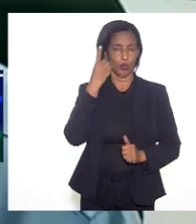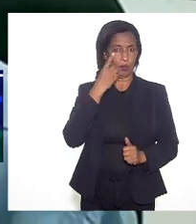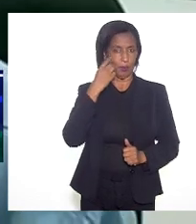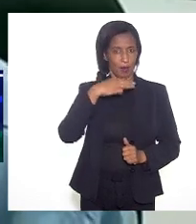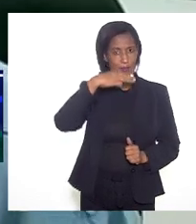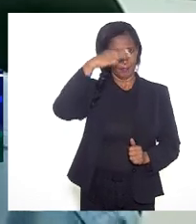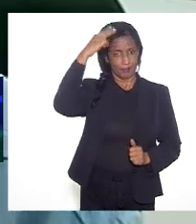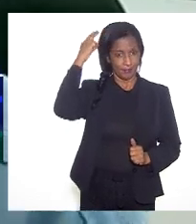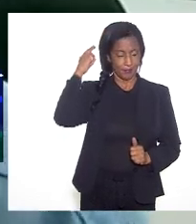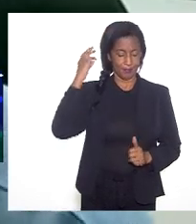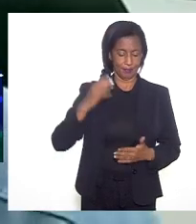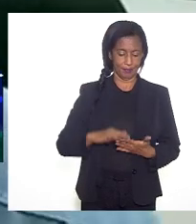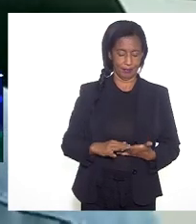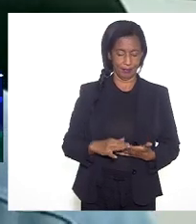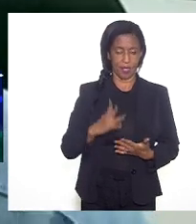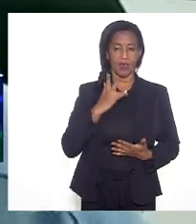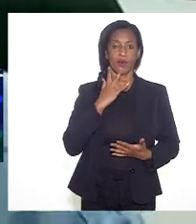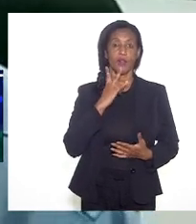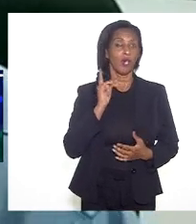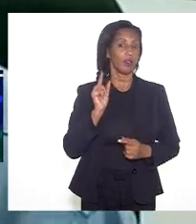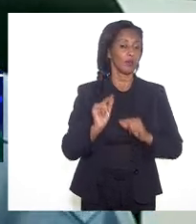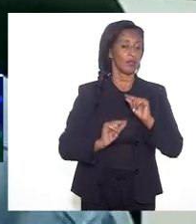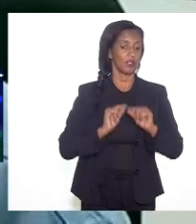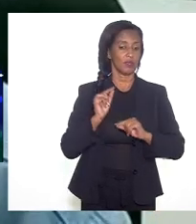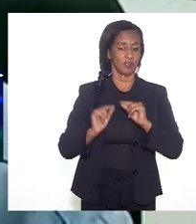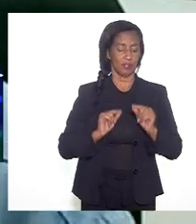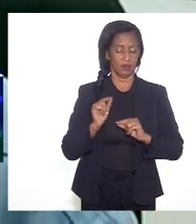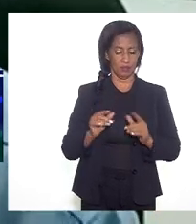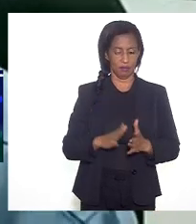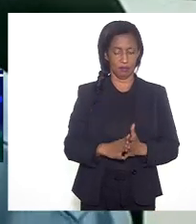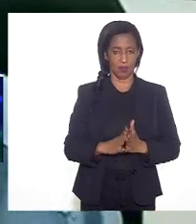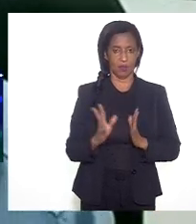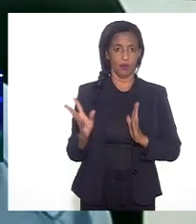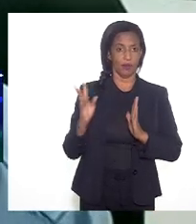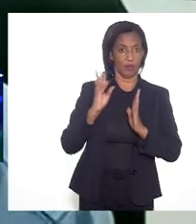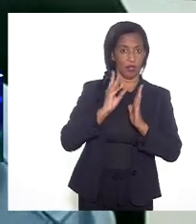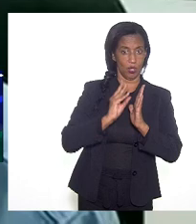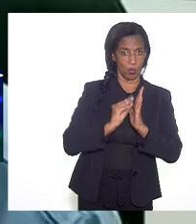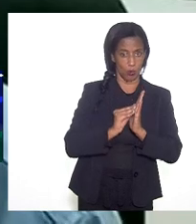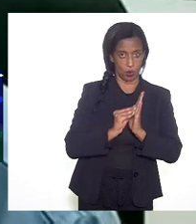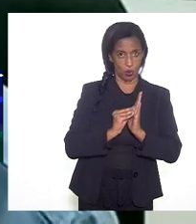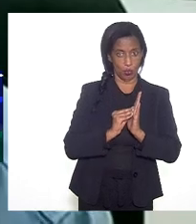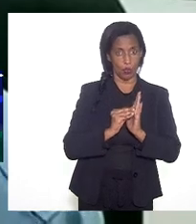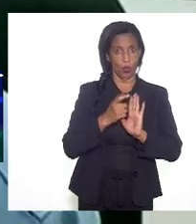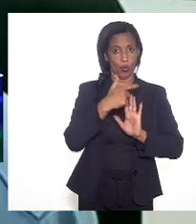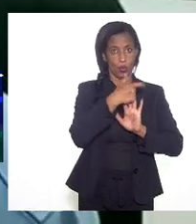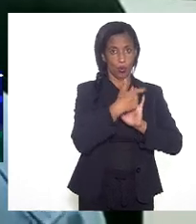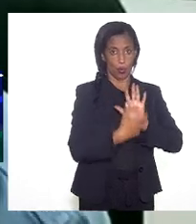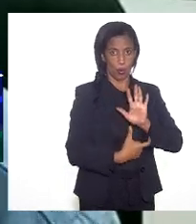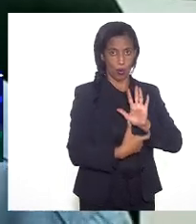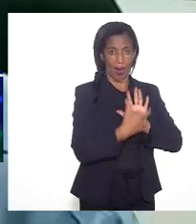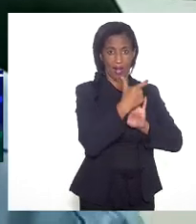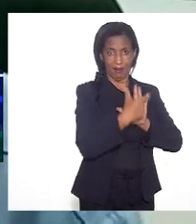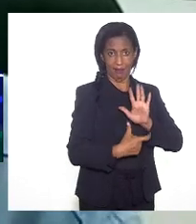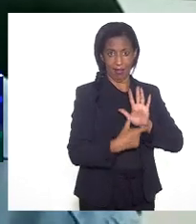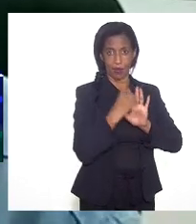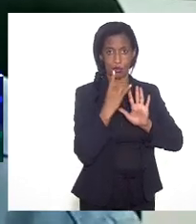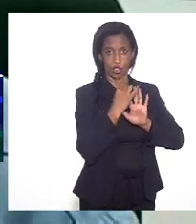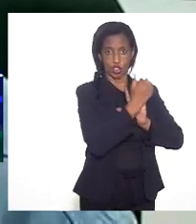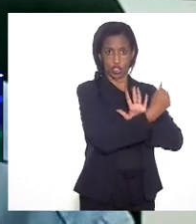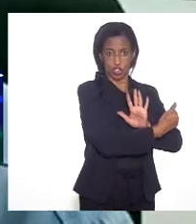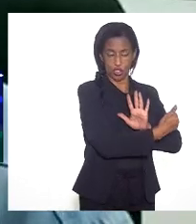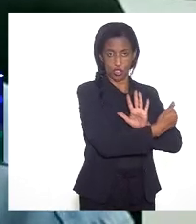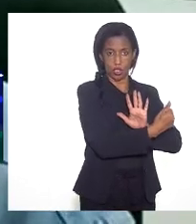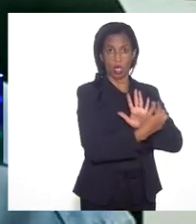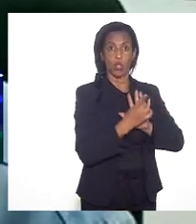Pacheco, diz o seguinte: fica incluído no calendário oficial do Estado do Rio de Janeiro o